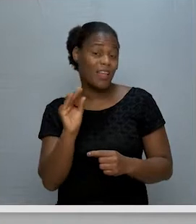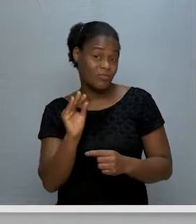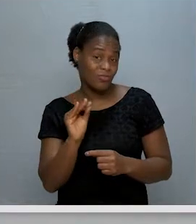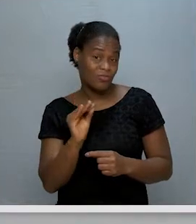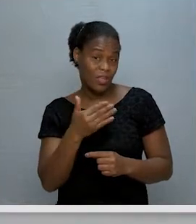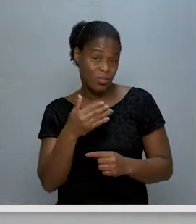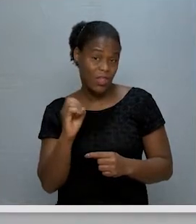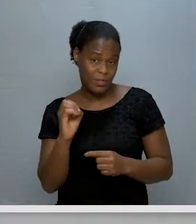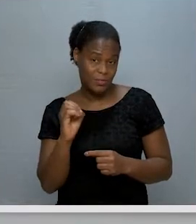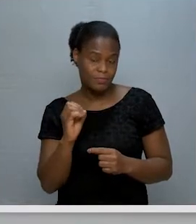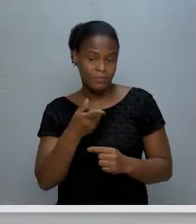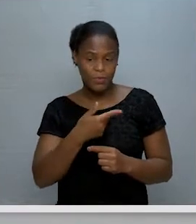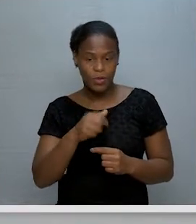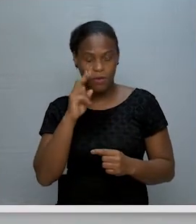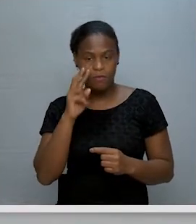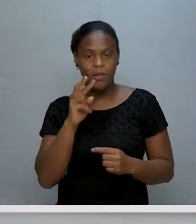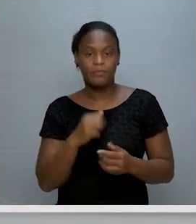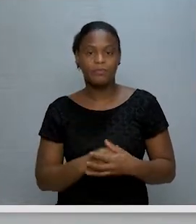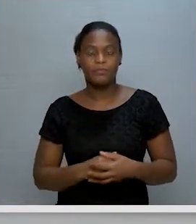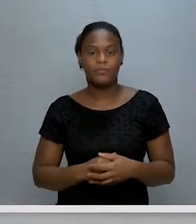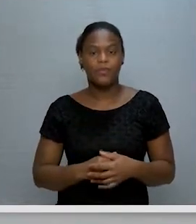Exato. Então, vamos